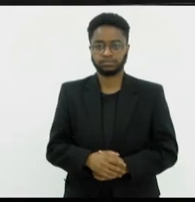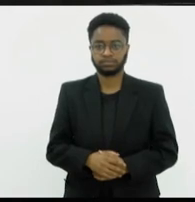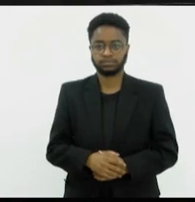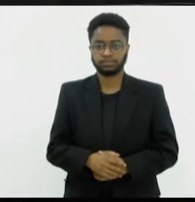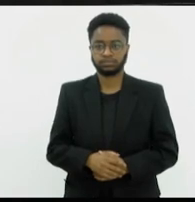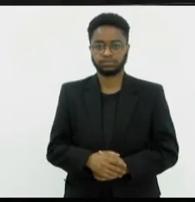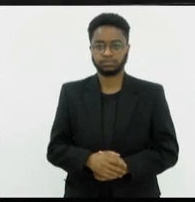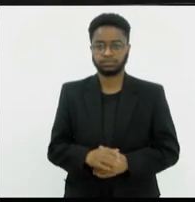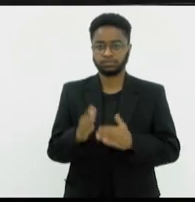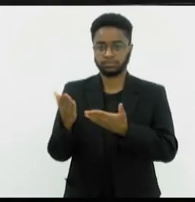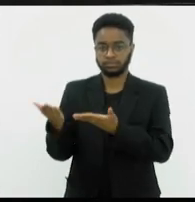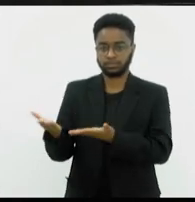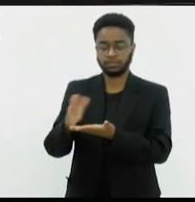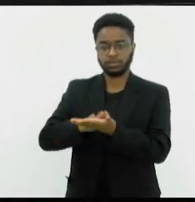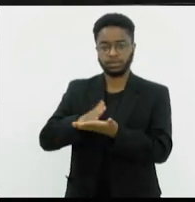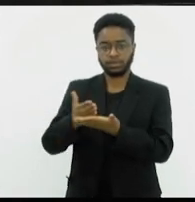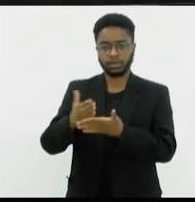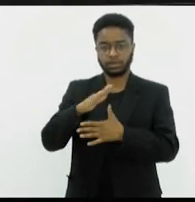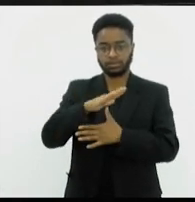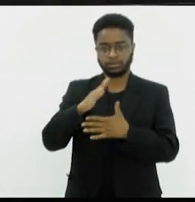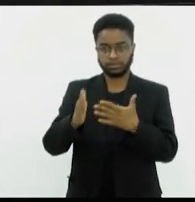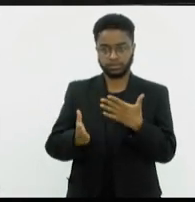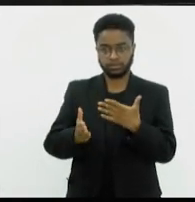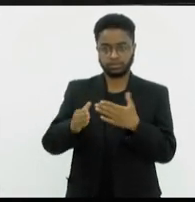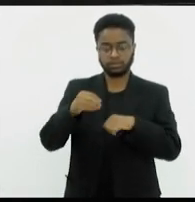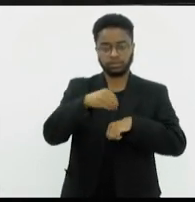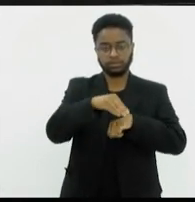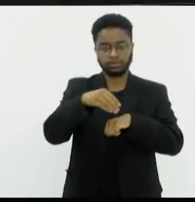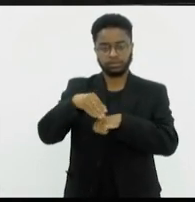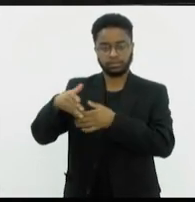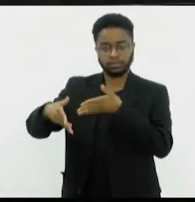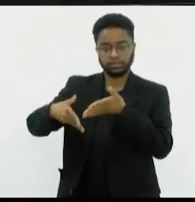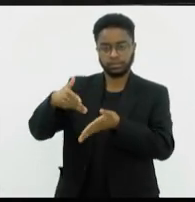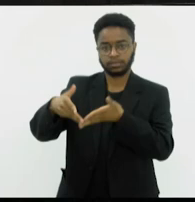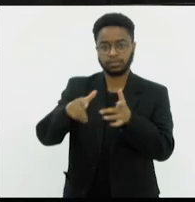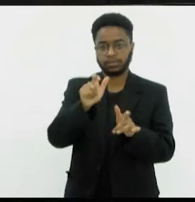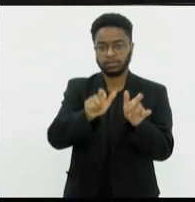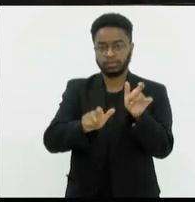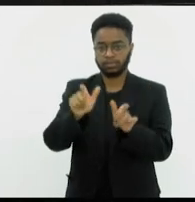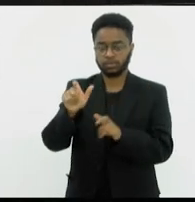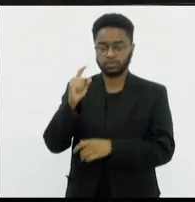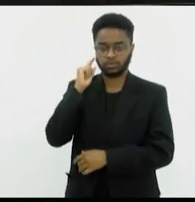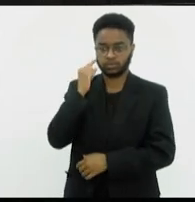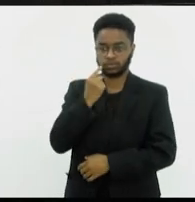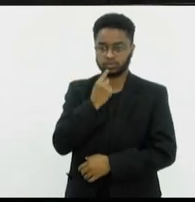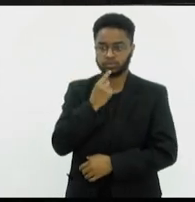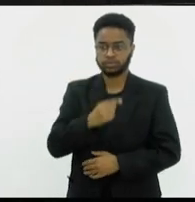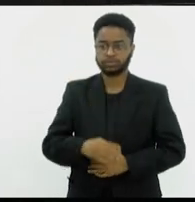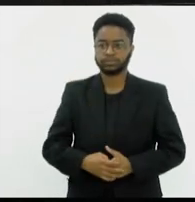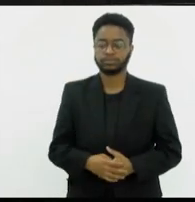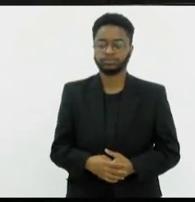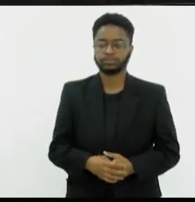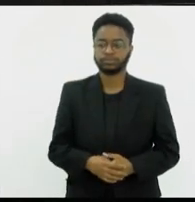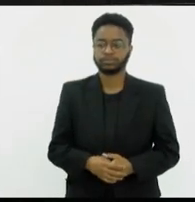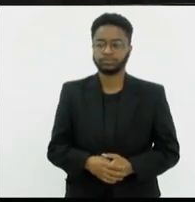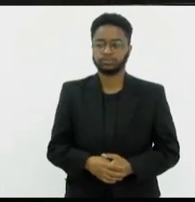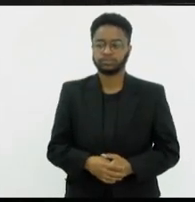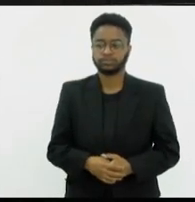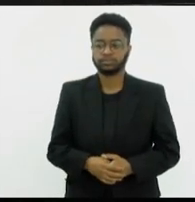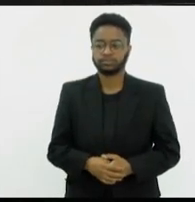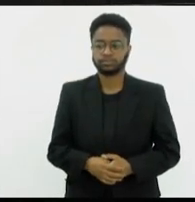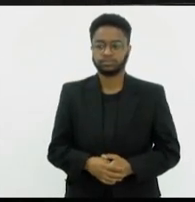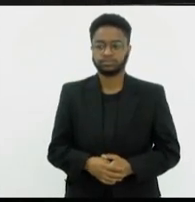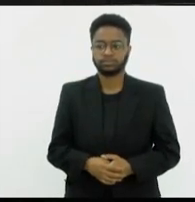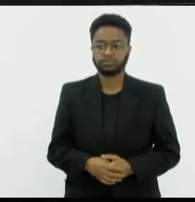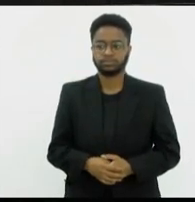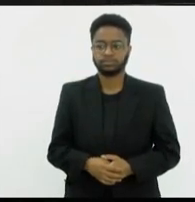senhor intérprete da língua de Libras, que leva a nossa voz aos deficientes auditivos, eu